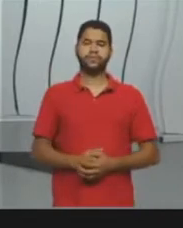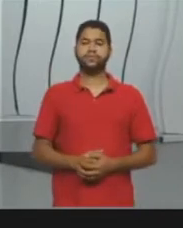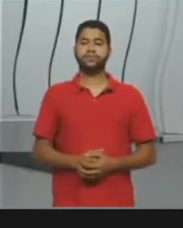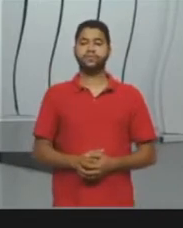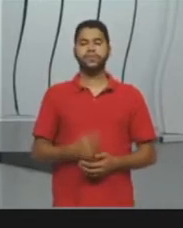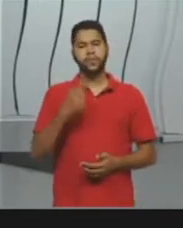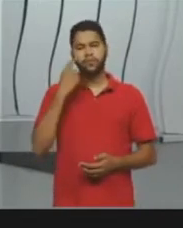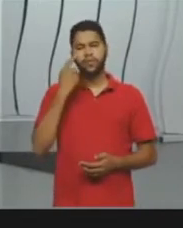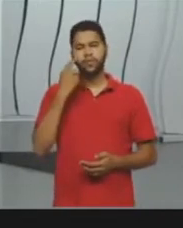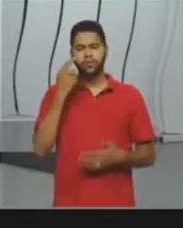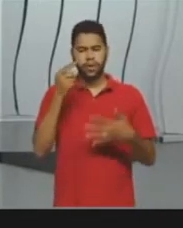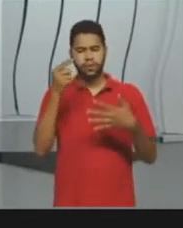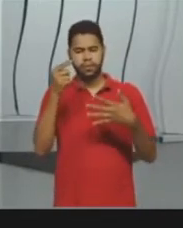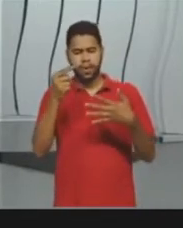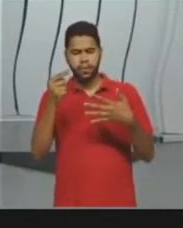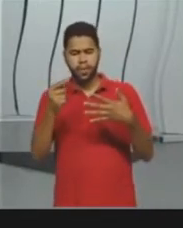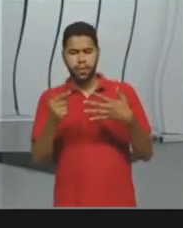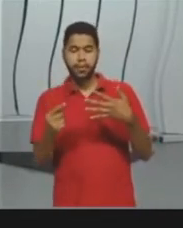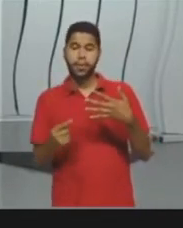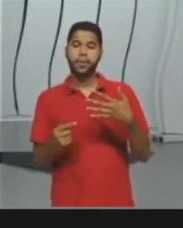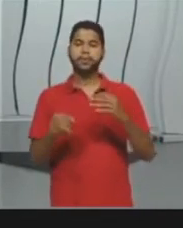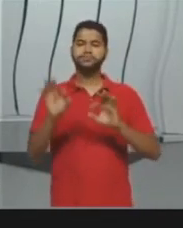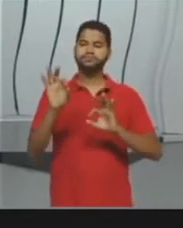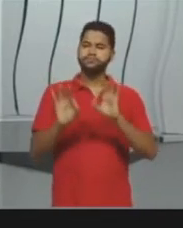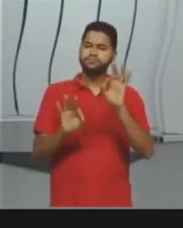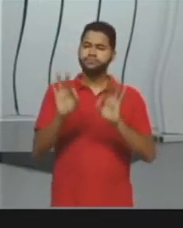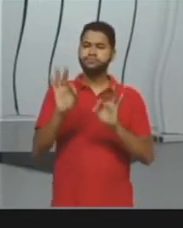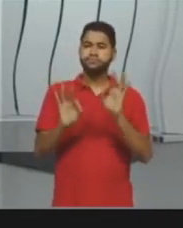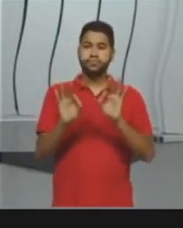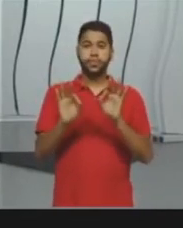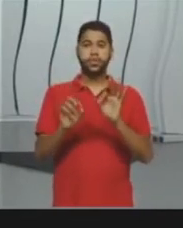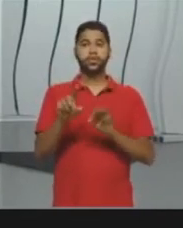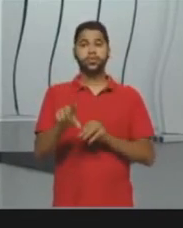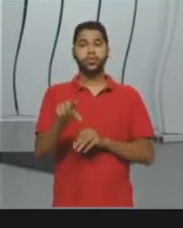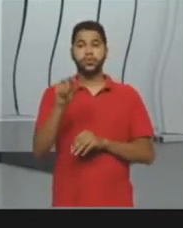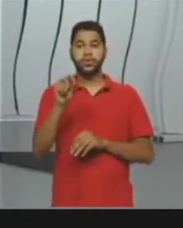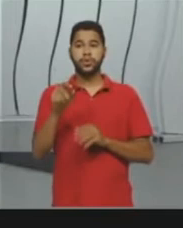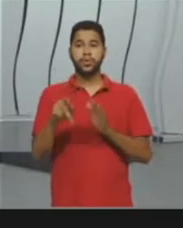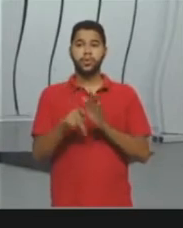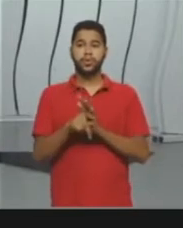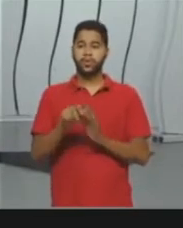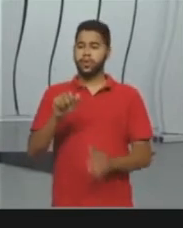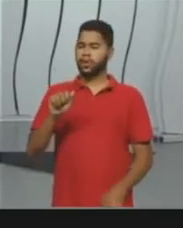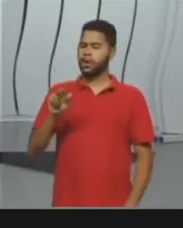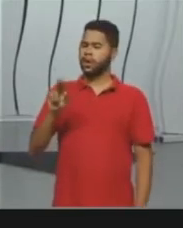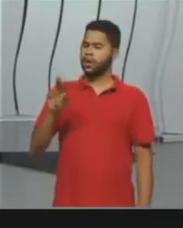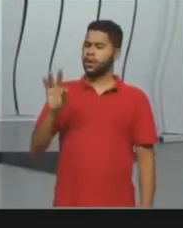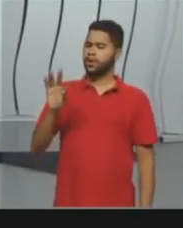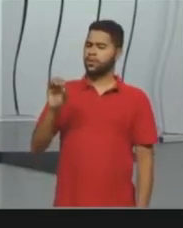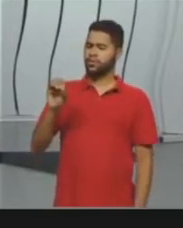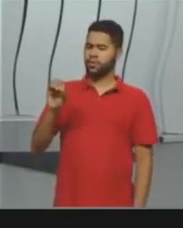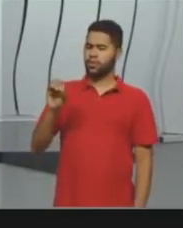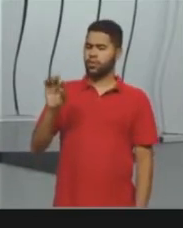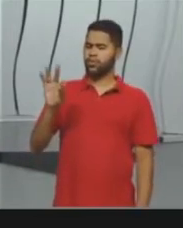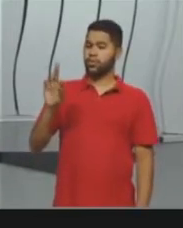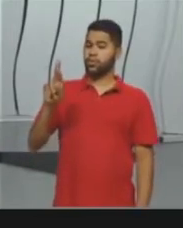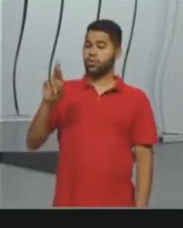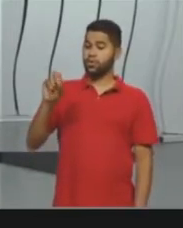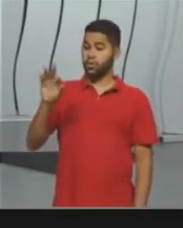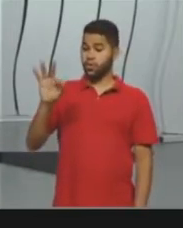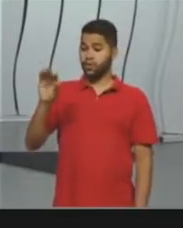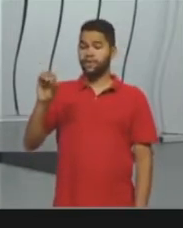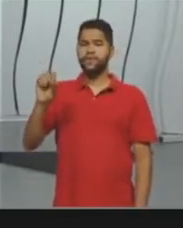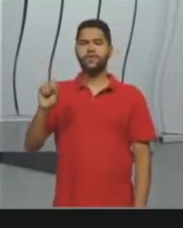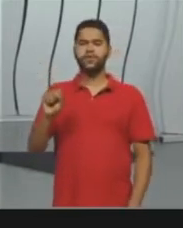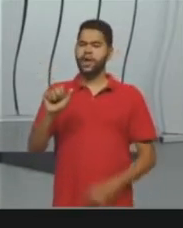Então, quando você vai classificar os organismos, você pode ter essa opção. Você tem organismos autótrofos. Auto. Quando a gente pensa em